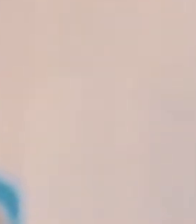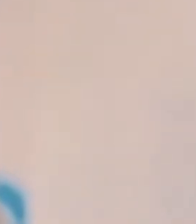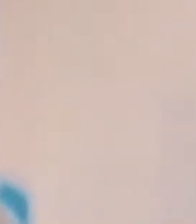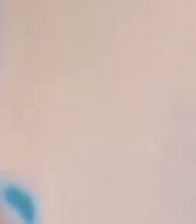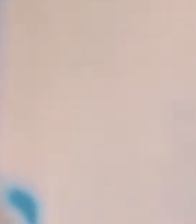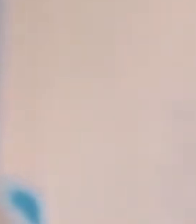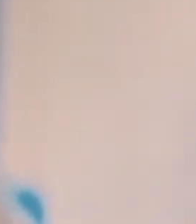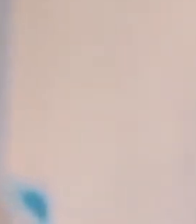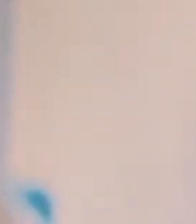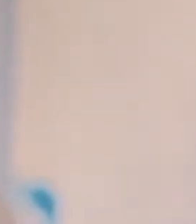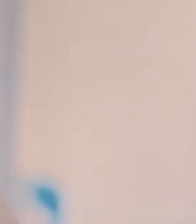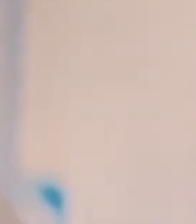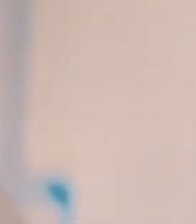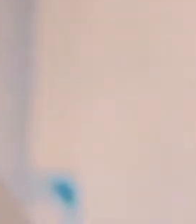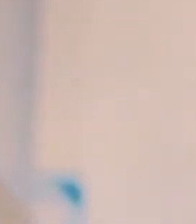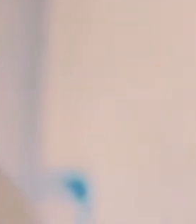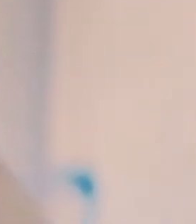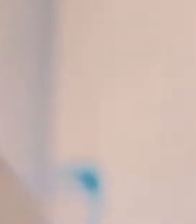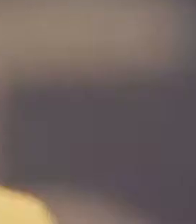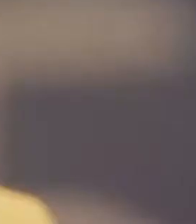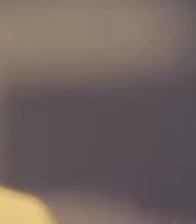Tudo isso vai passar.